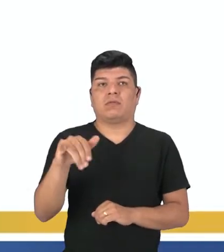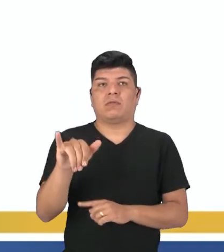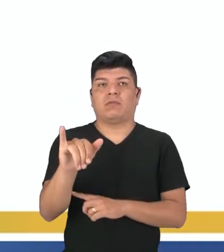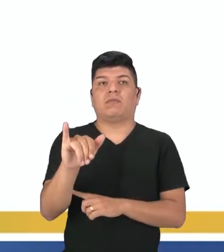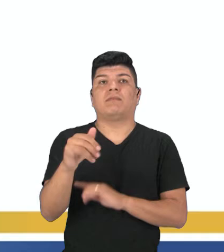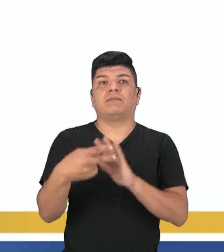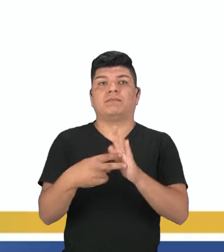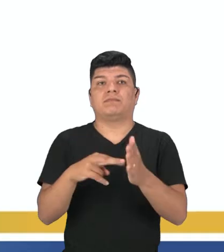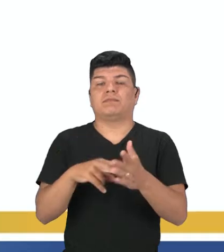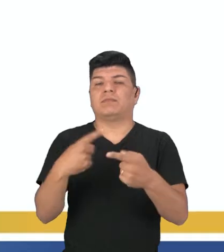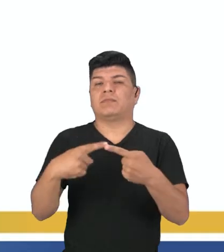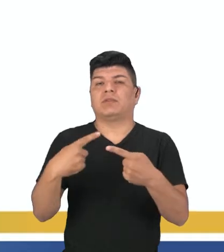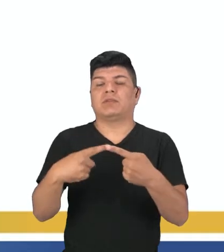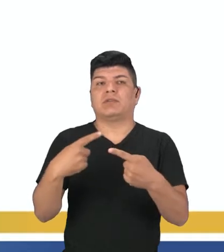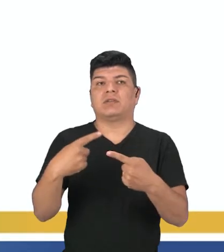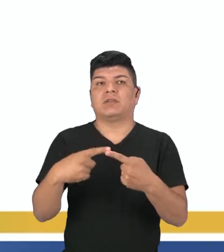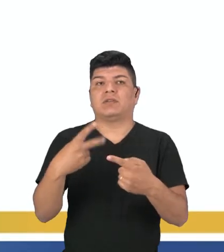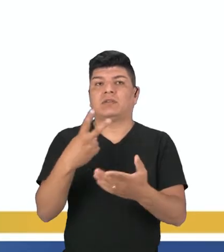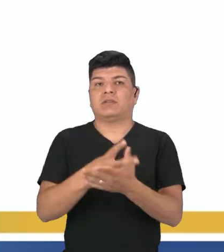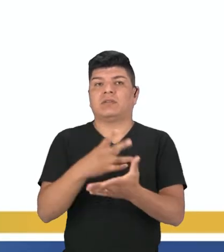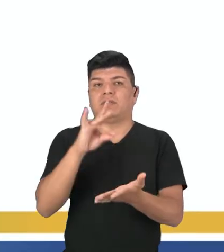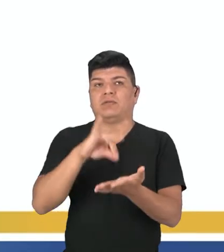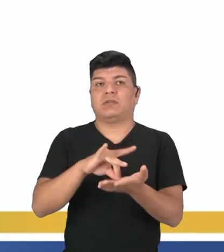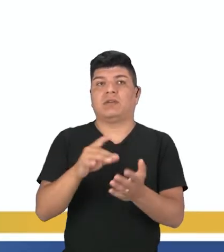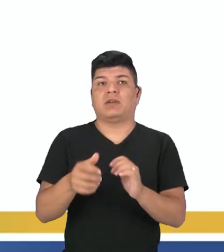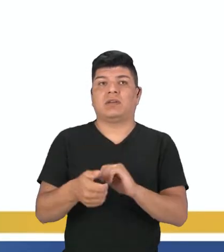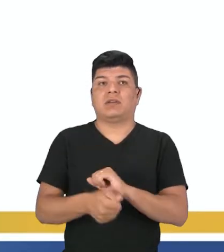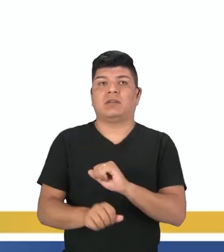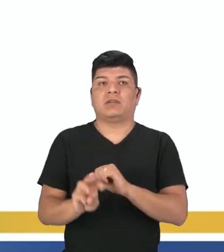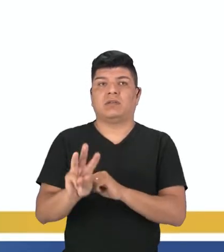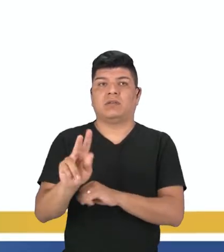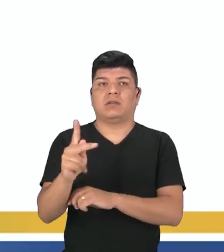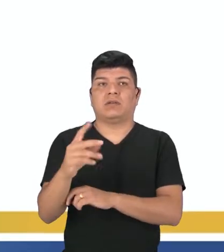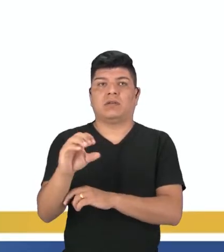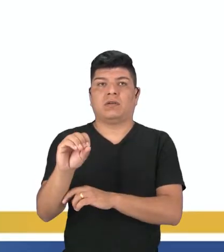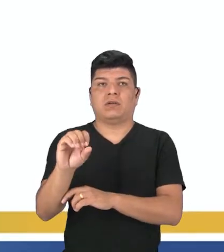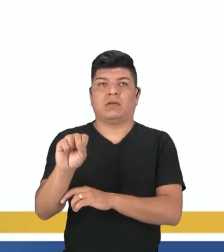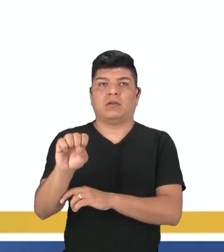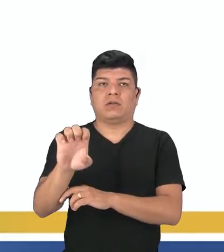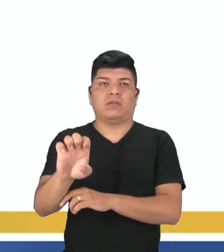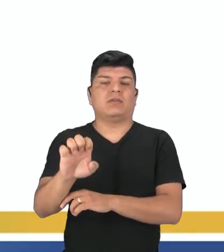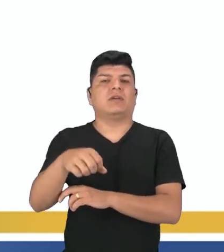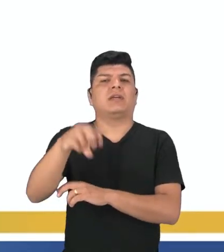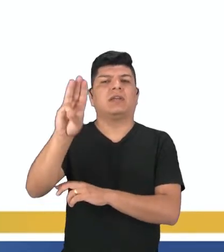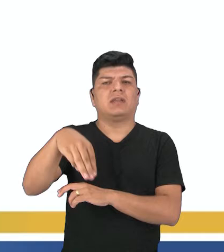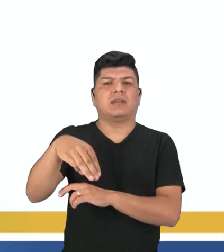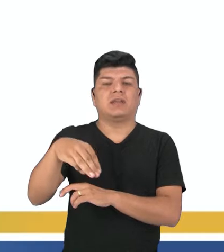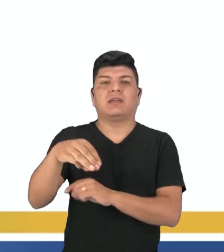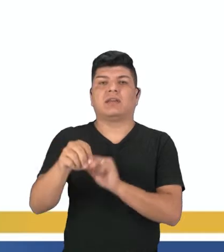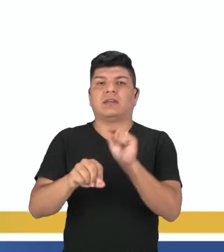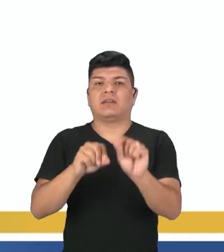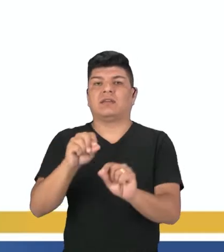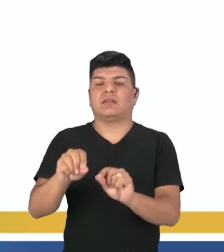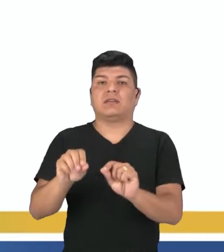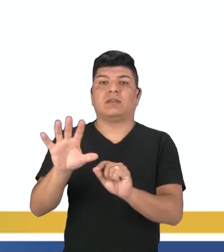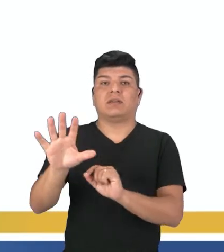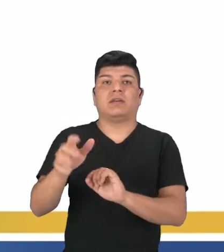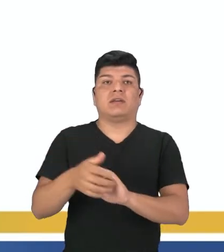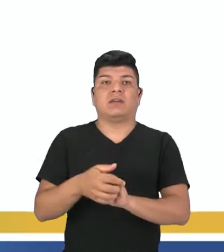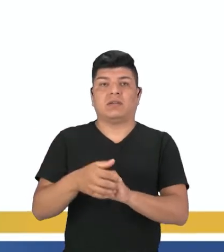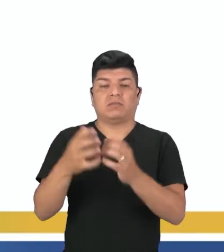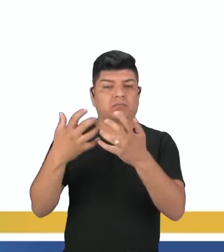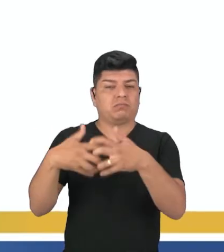Why significa por quê, usa para falar sobre razão. Whose, de quem, a quem pertence.